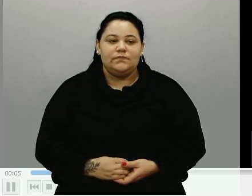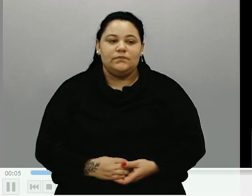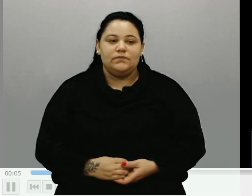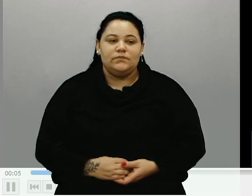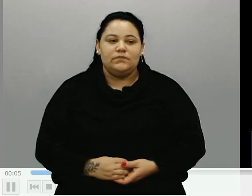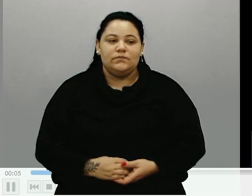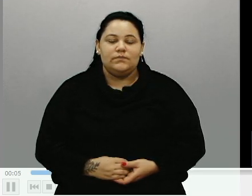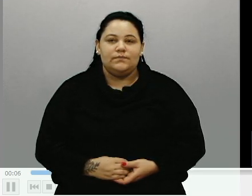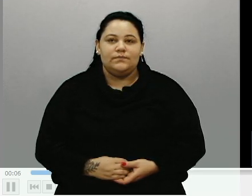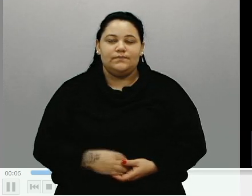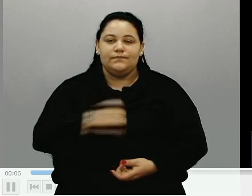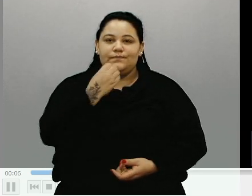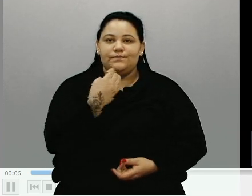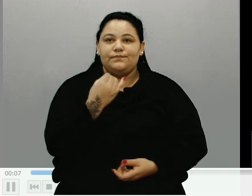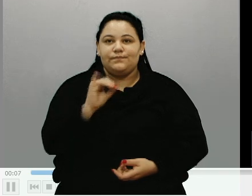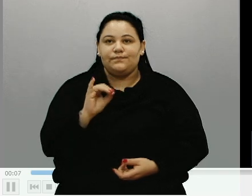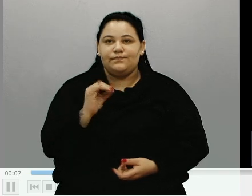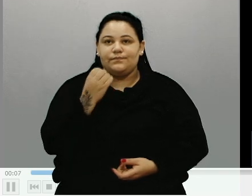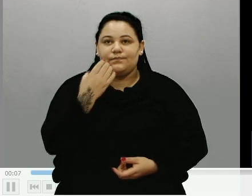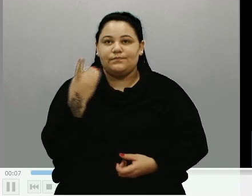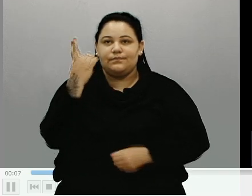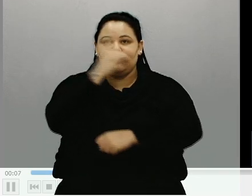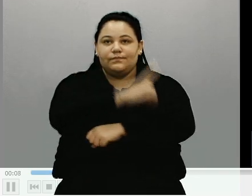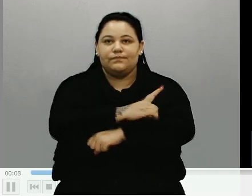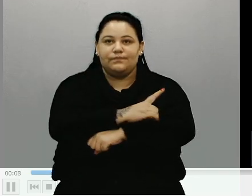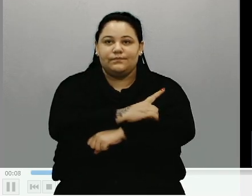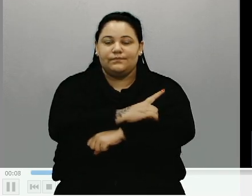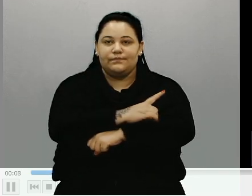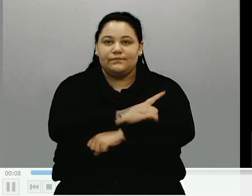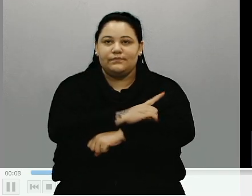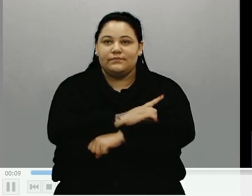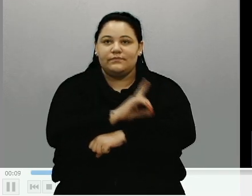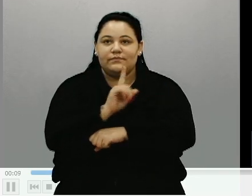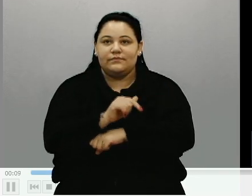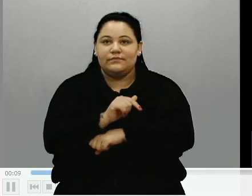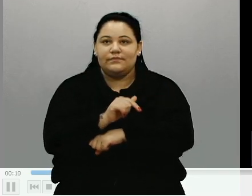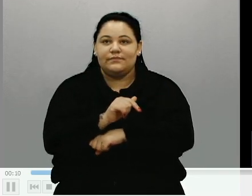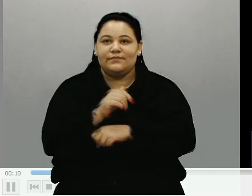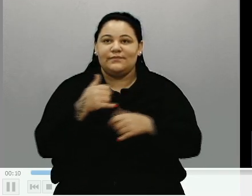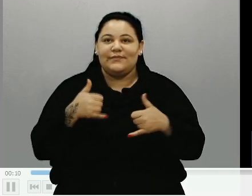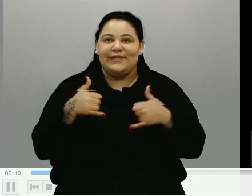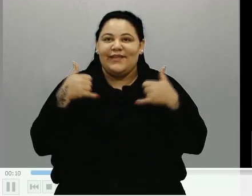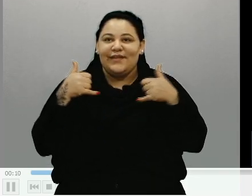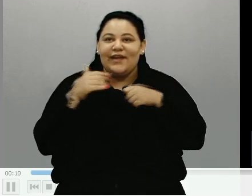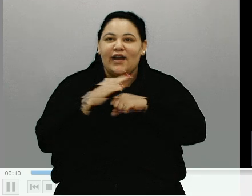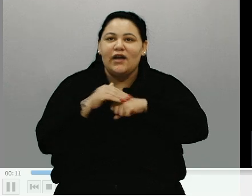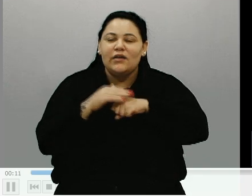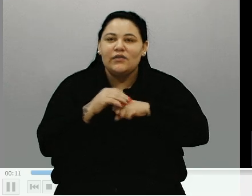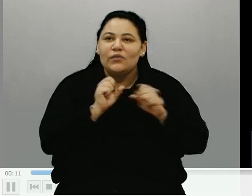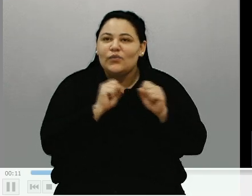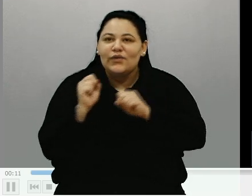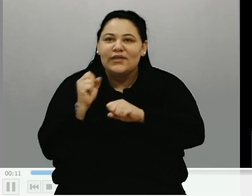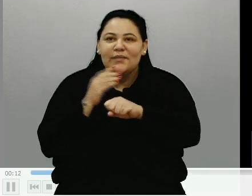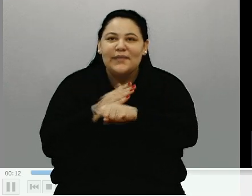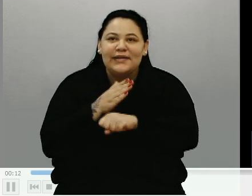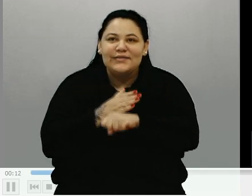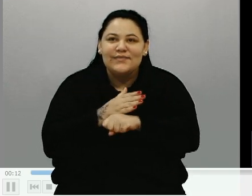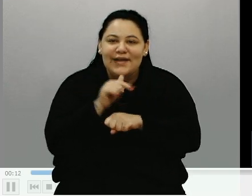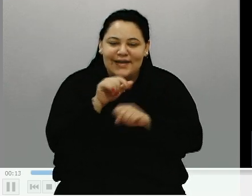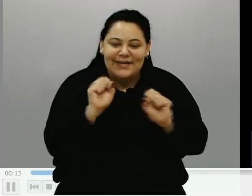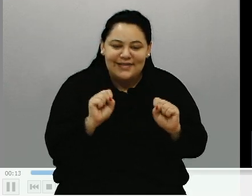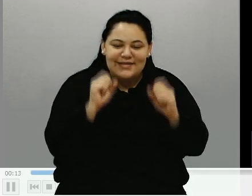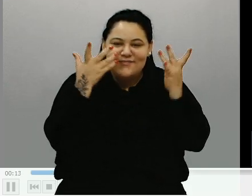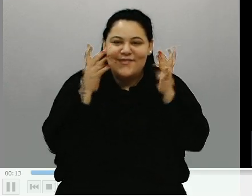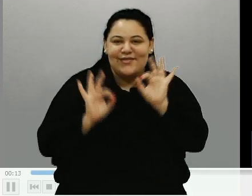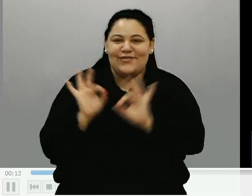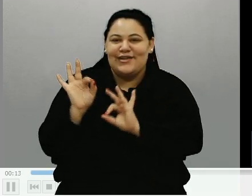Olá, bom dia. É realmente um imenso prazer, uma imensa honra em poder participar desse evento